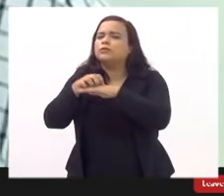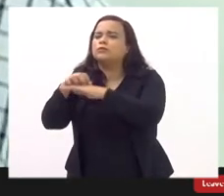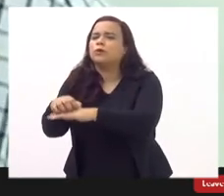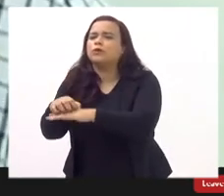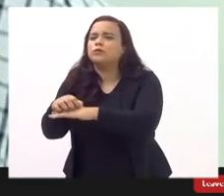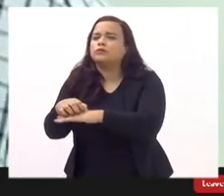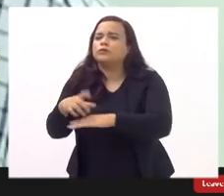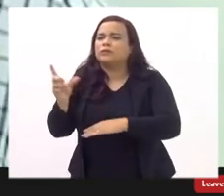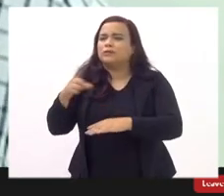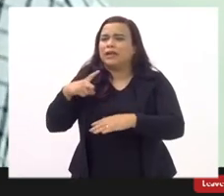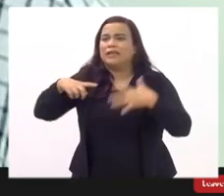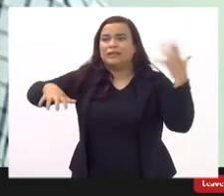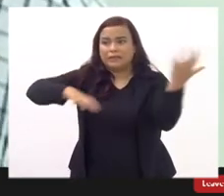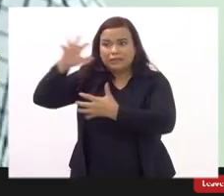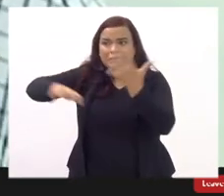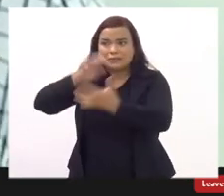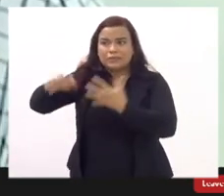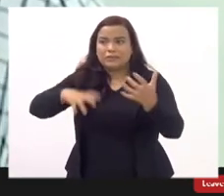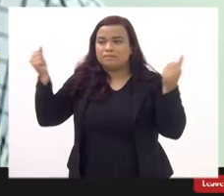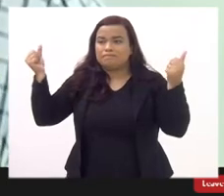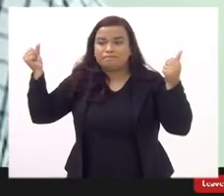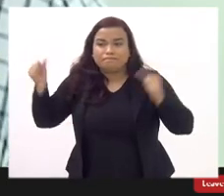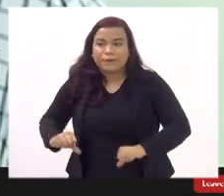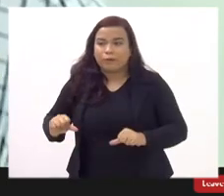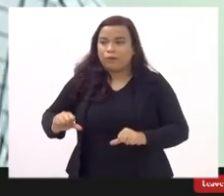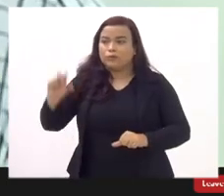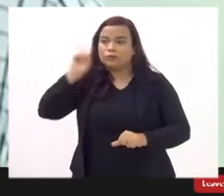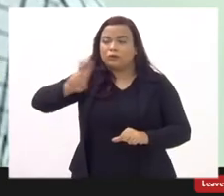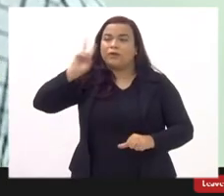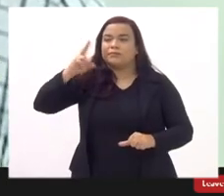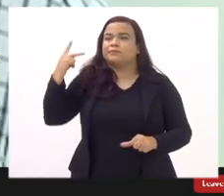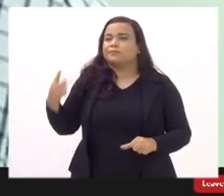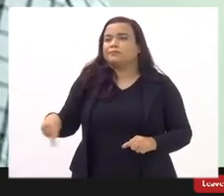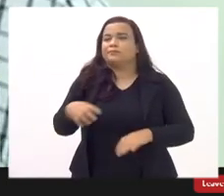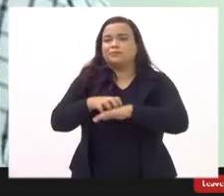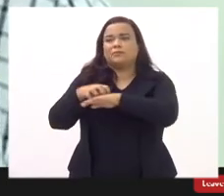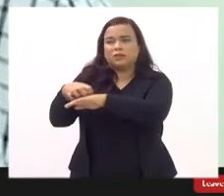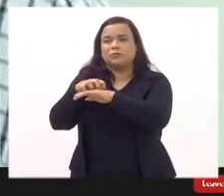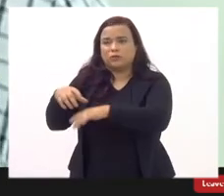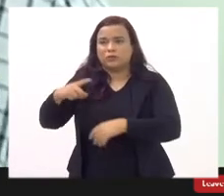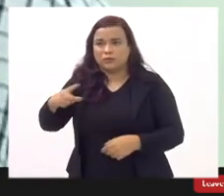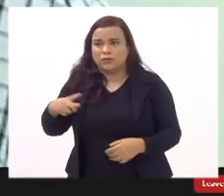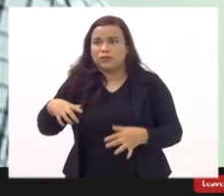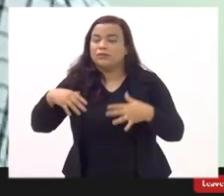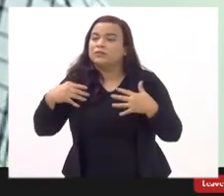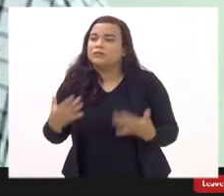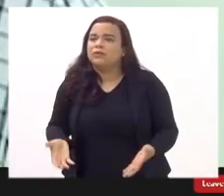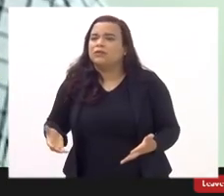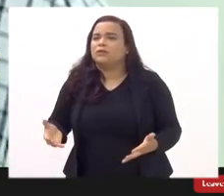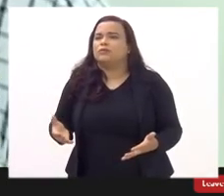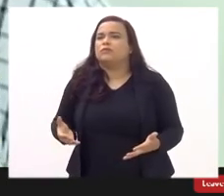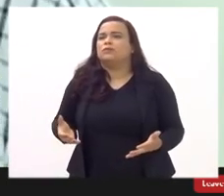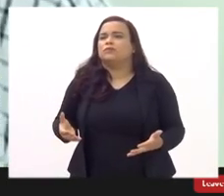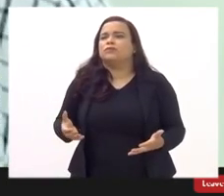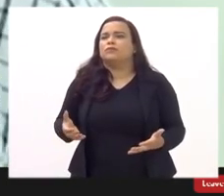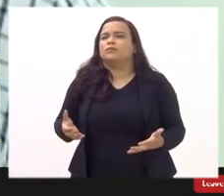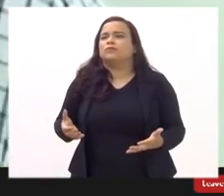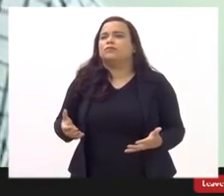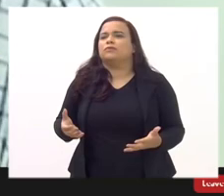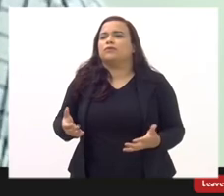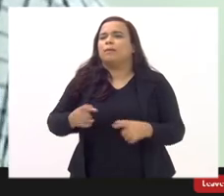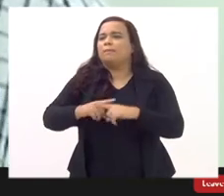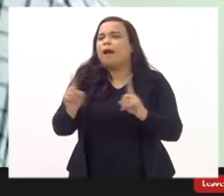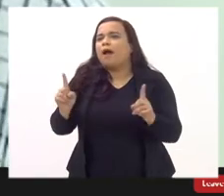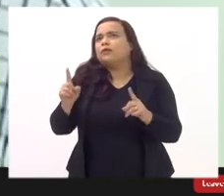sua maior crise da sua história, né? O transporte público. Quero dizer com isso que os direitos vão ser